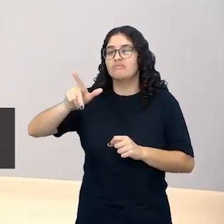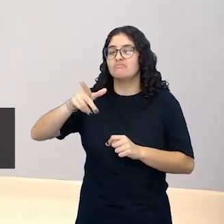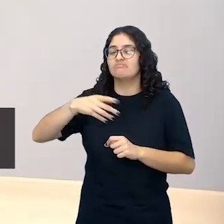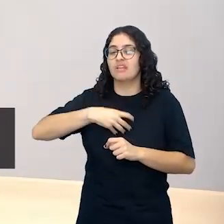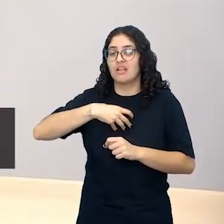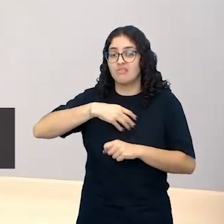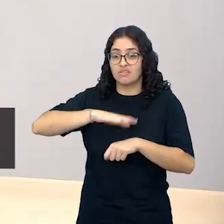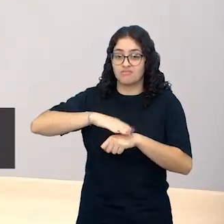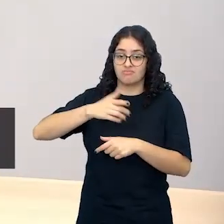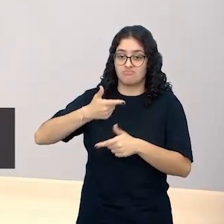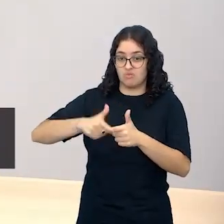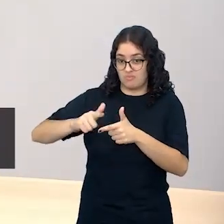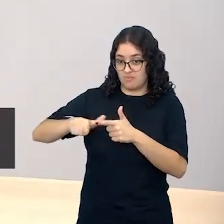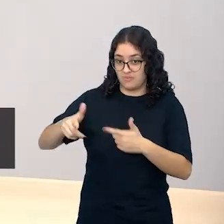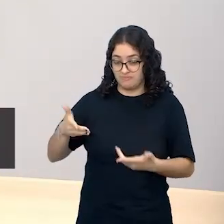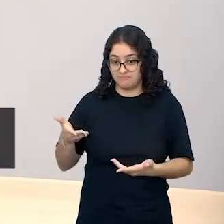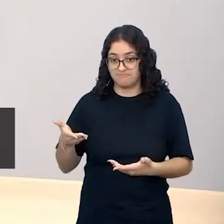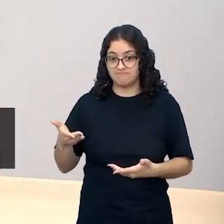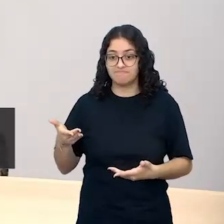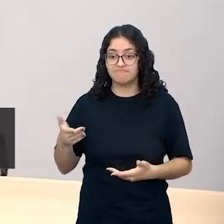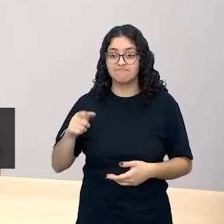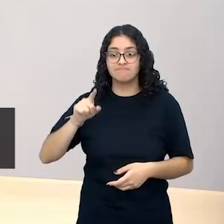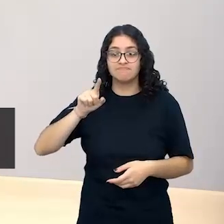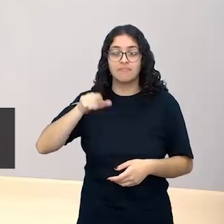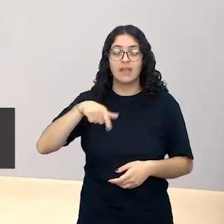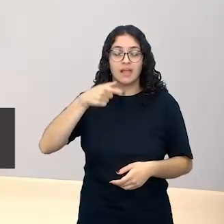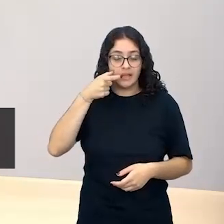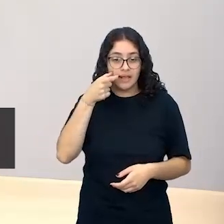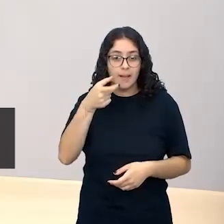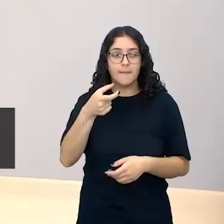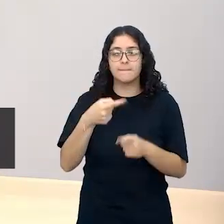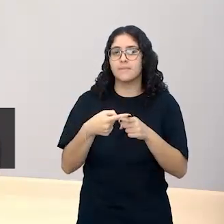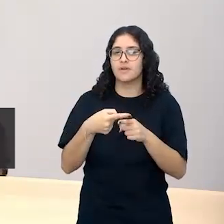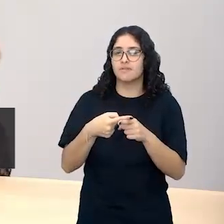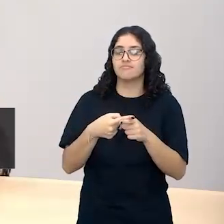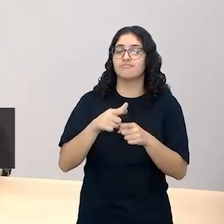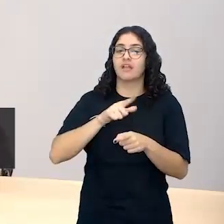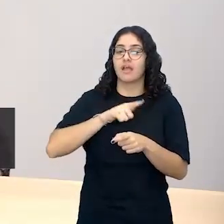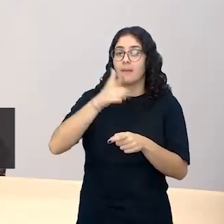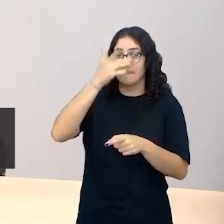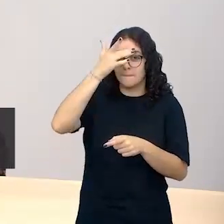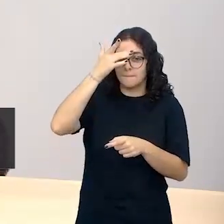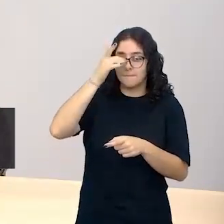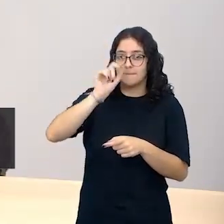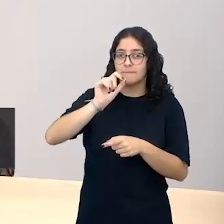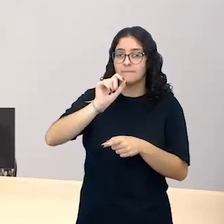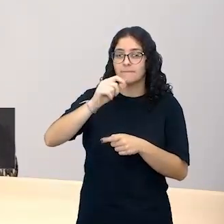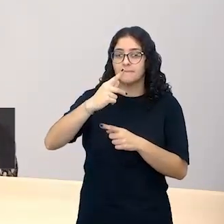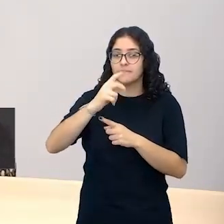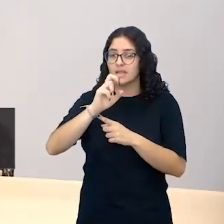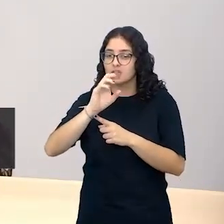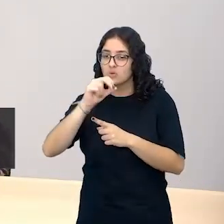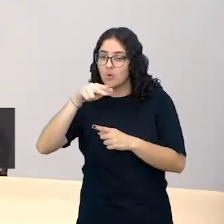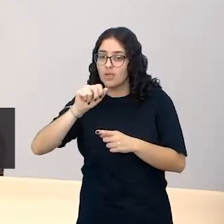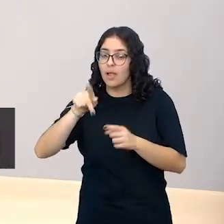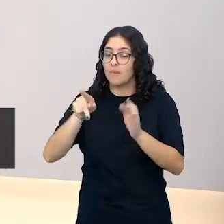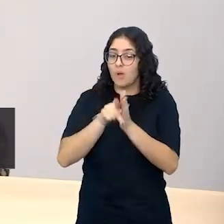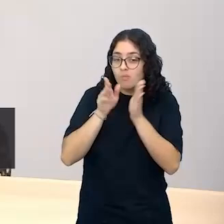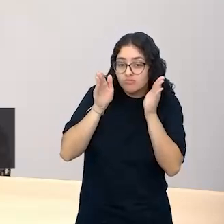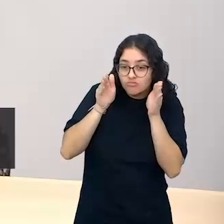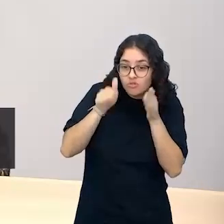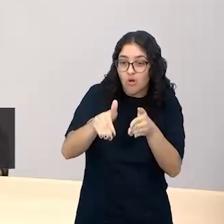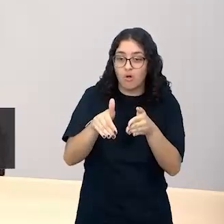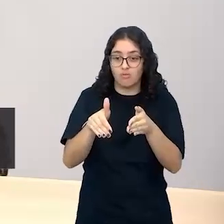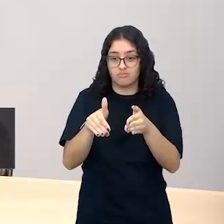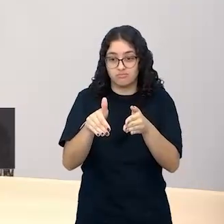uma resolução de problemas. Mas é mais interessante porque aí tem a persona, é específico, para quem